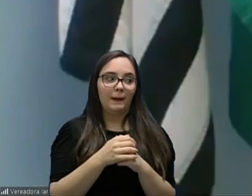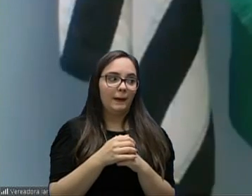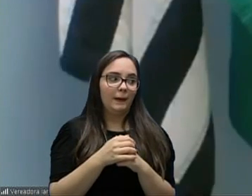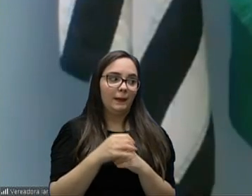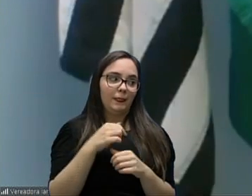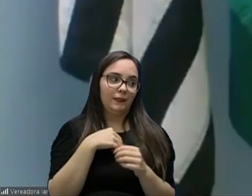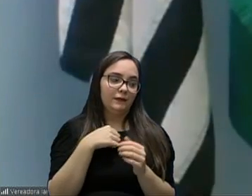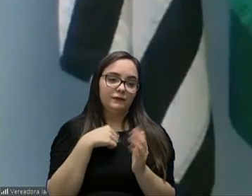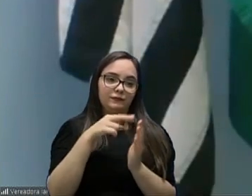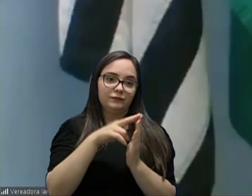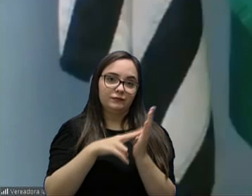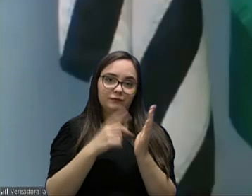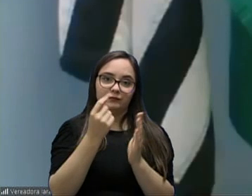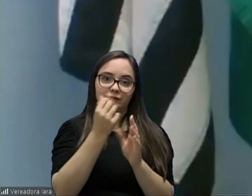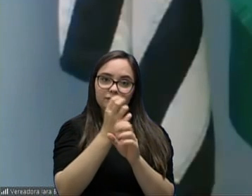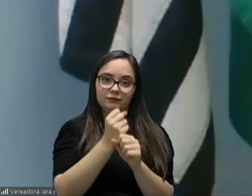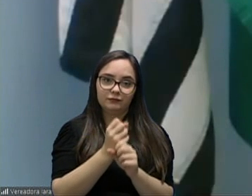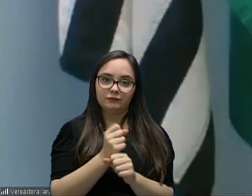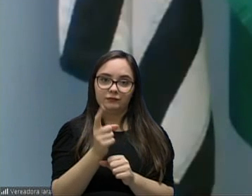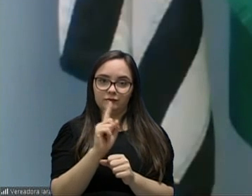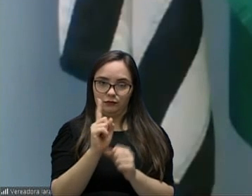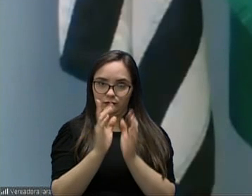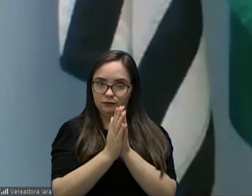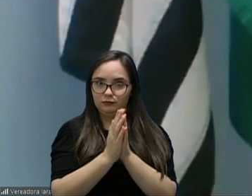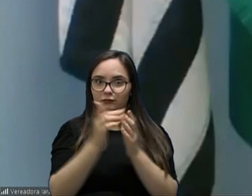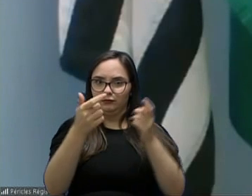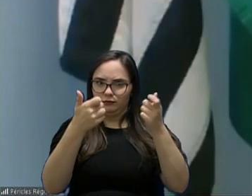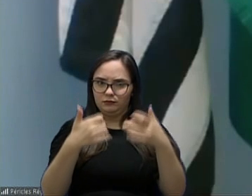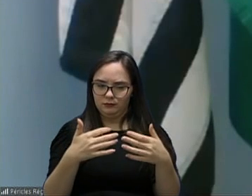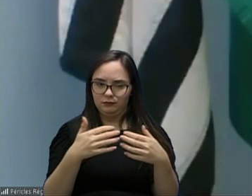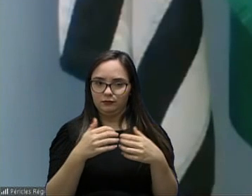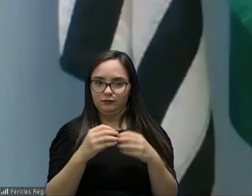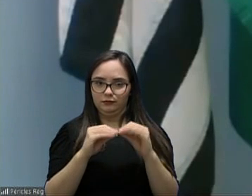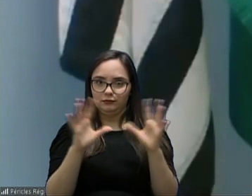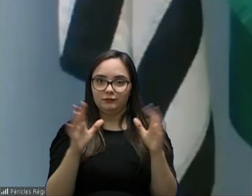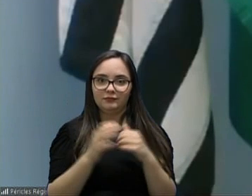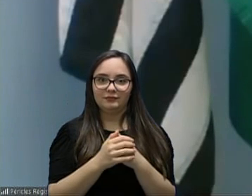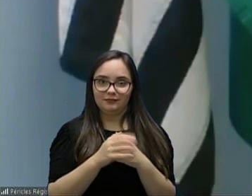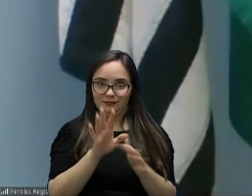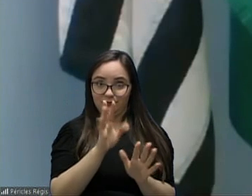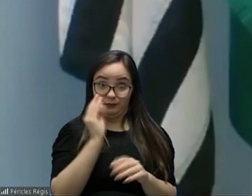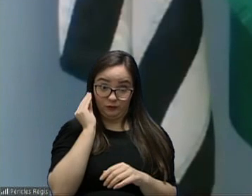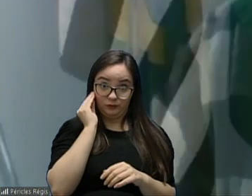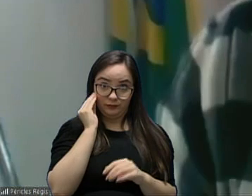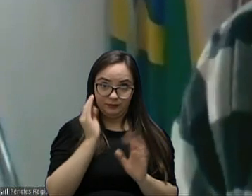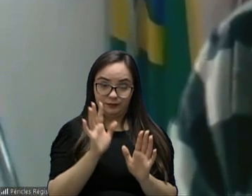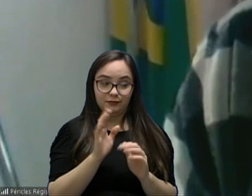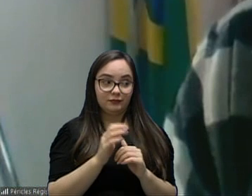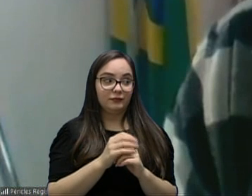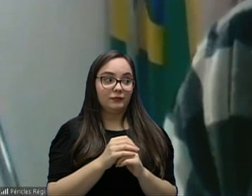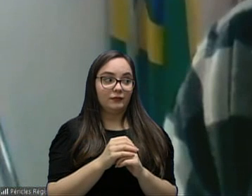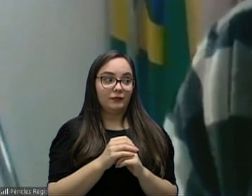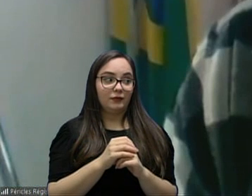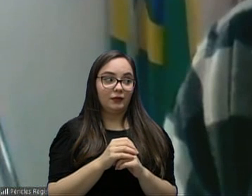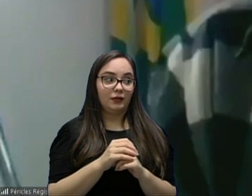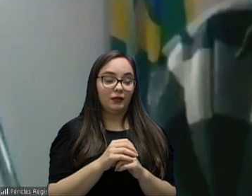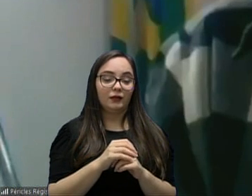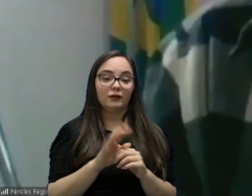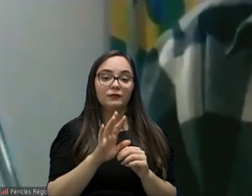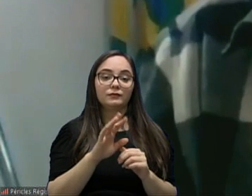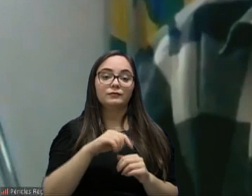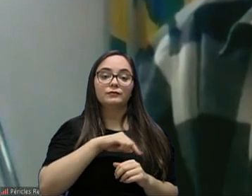nenhuma especialista em orçamento, traduza o que o senhor está colocando. É isso que eu vou tentar traduzir. O que a gente considera